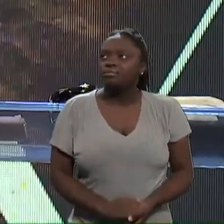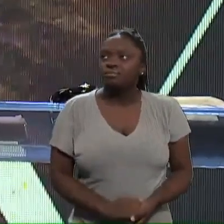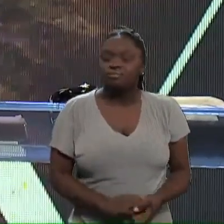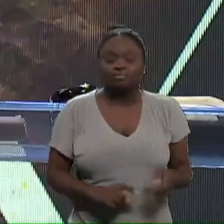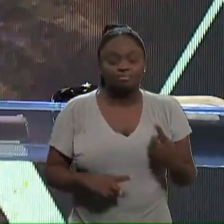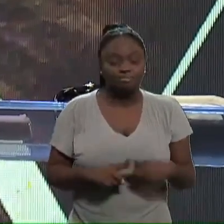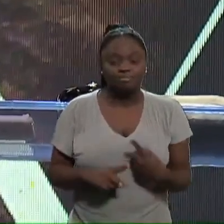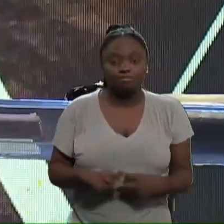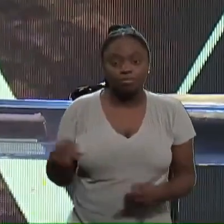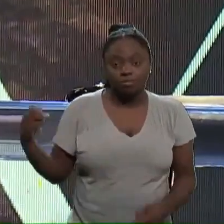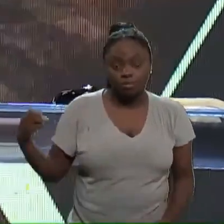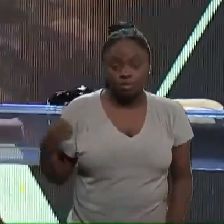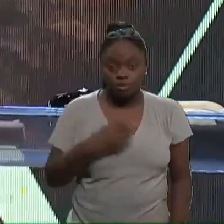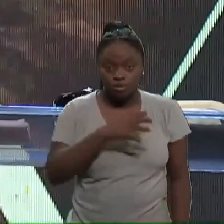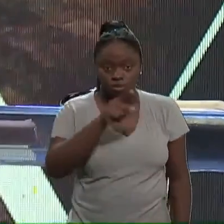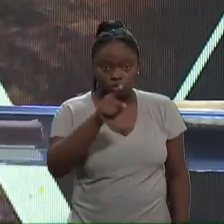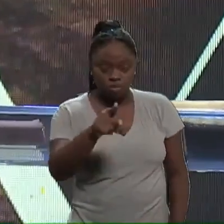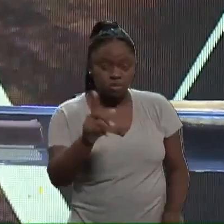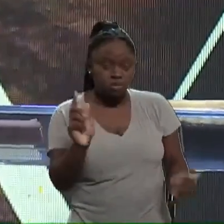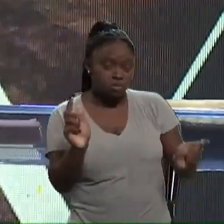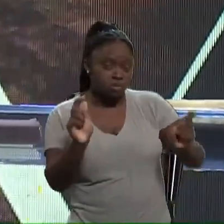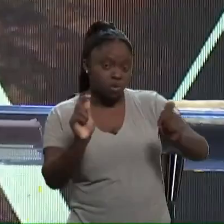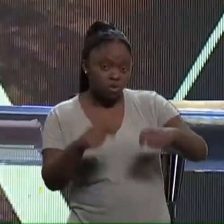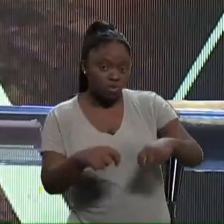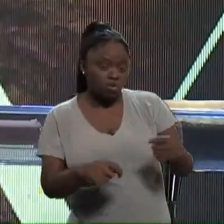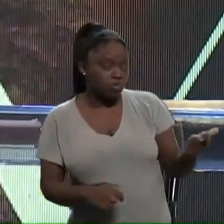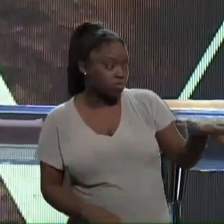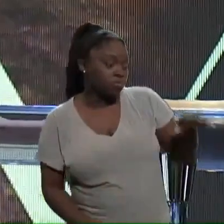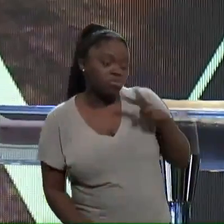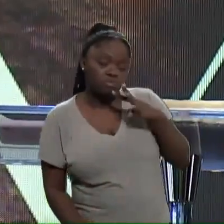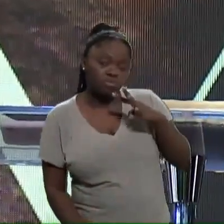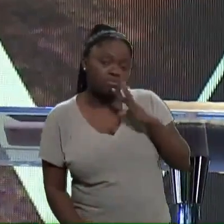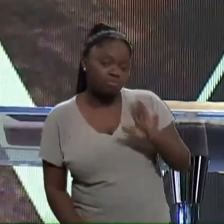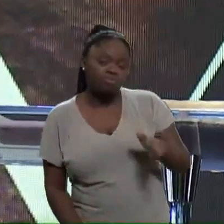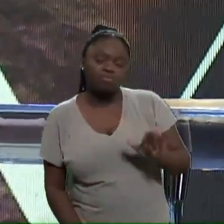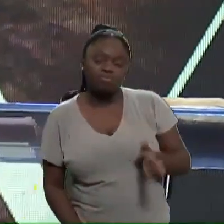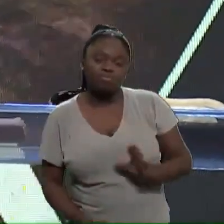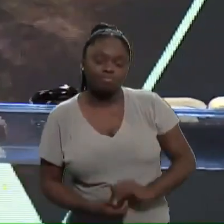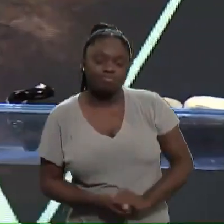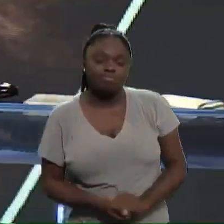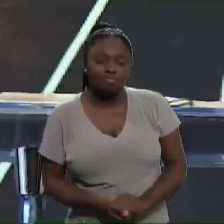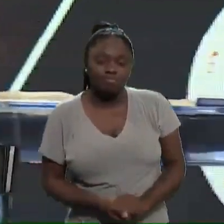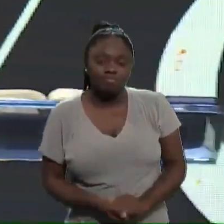Porque o novo para você pode ser conhecido para outro.